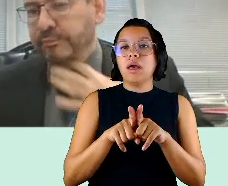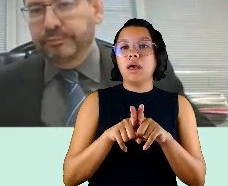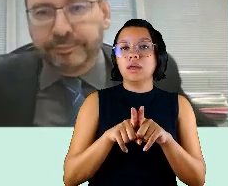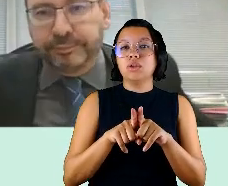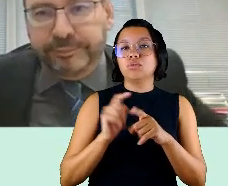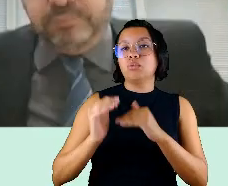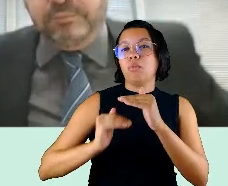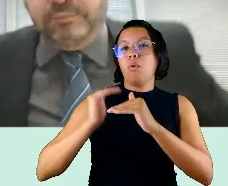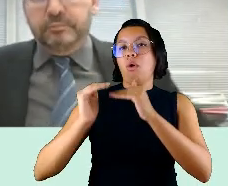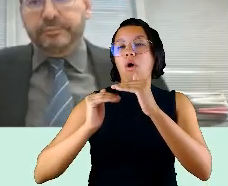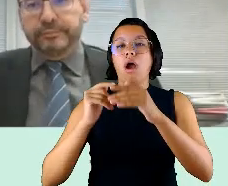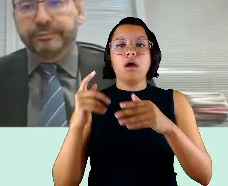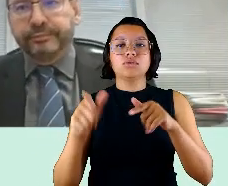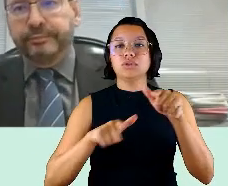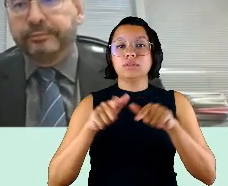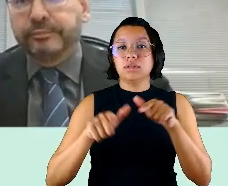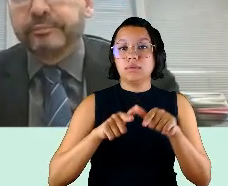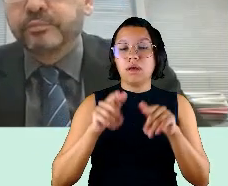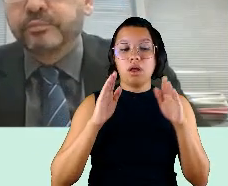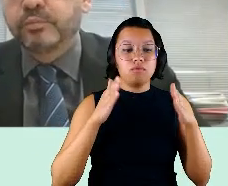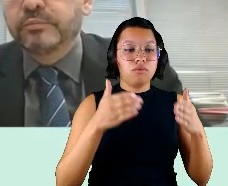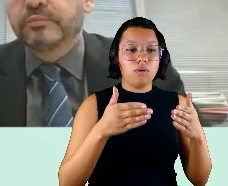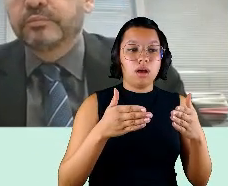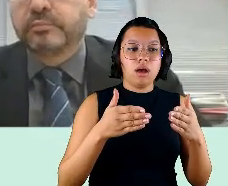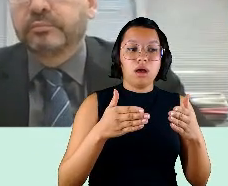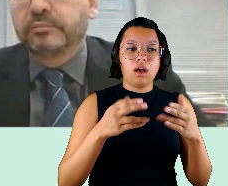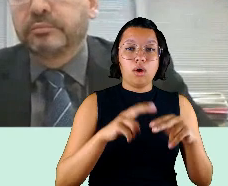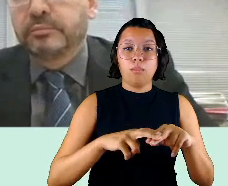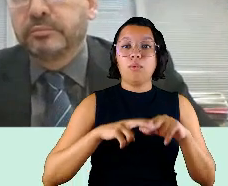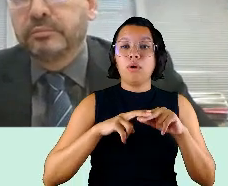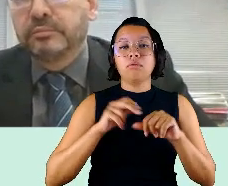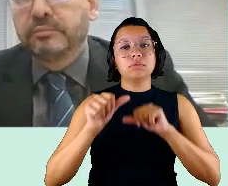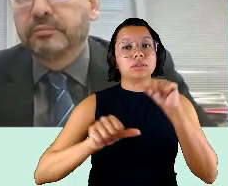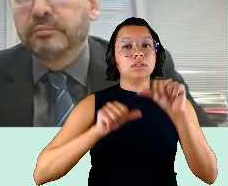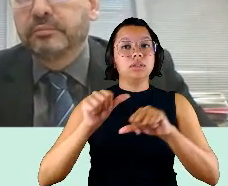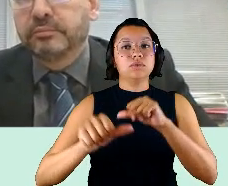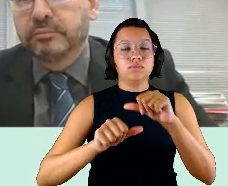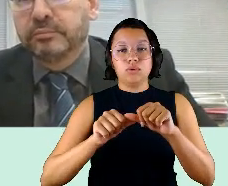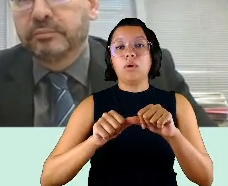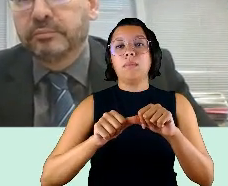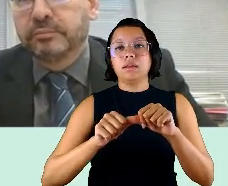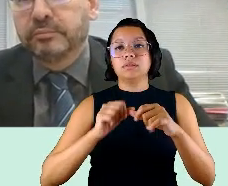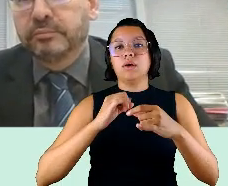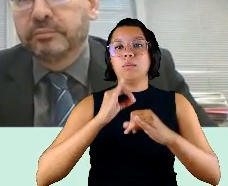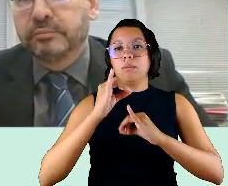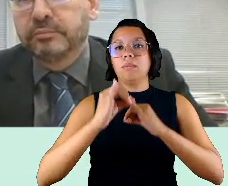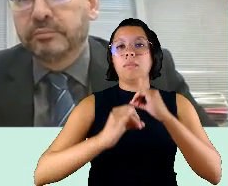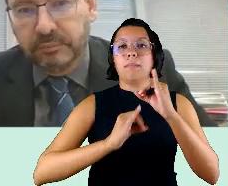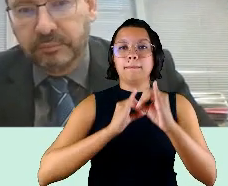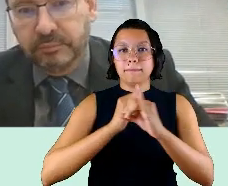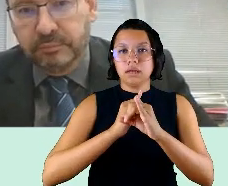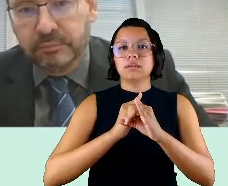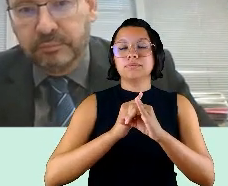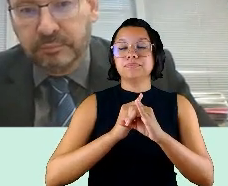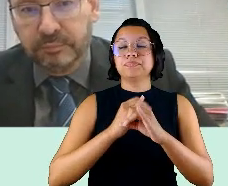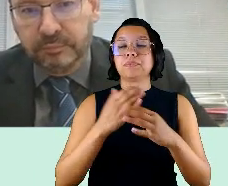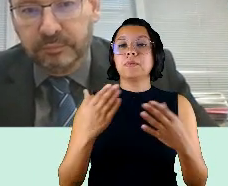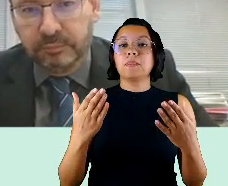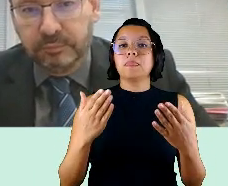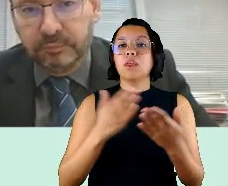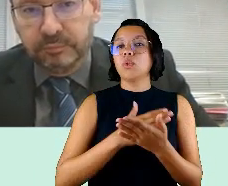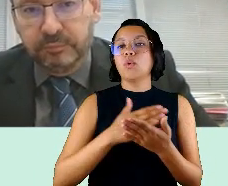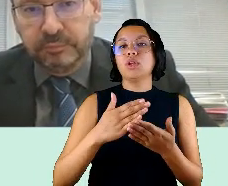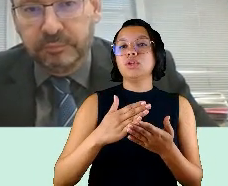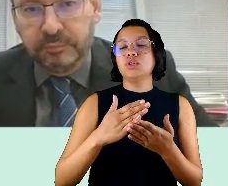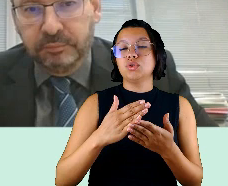de trabalho, em virtude do fenômeno da transformação digital. E o início dos